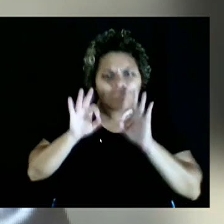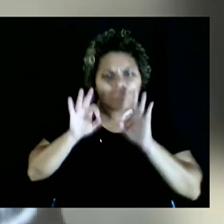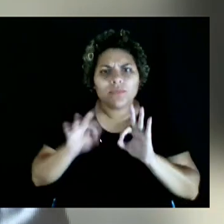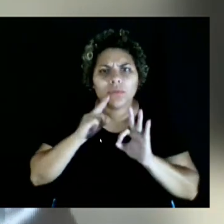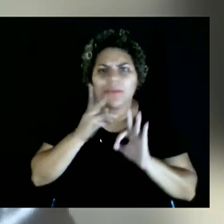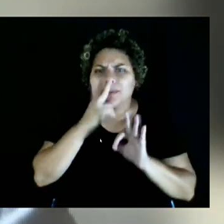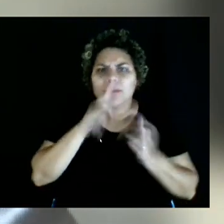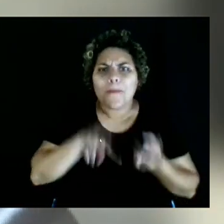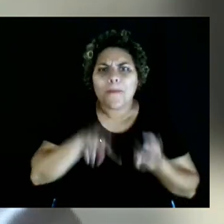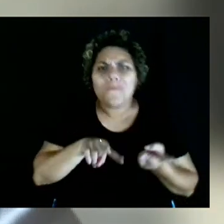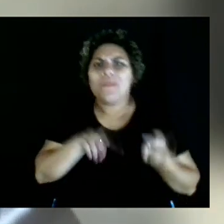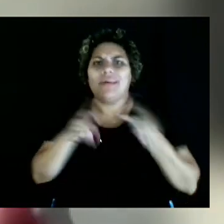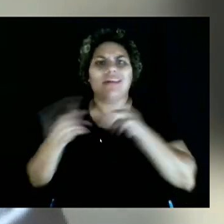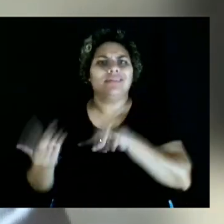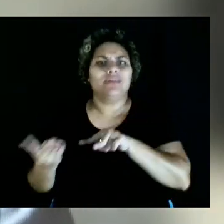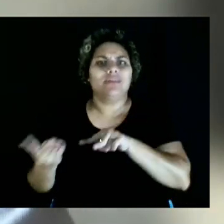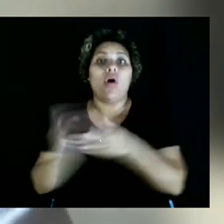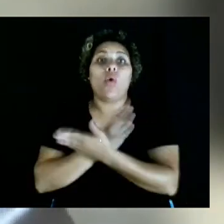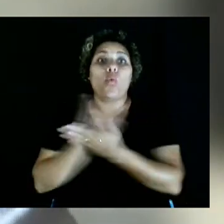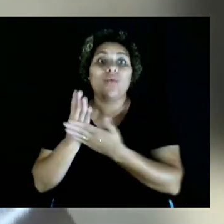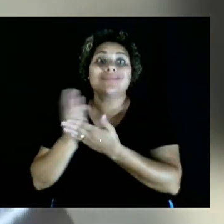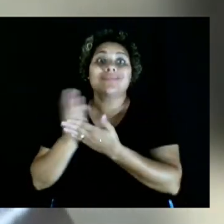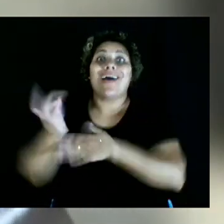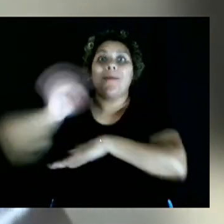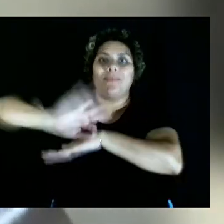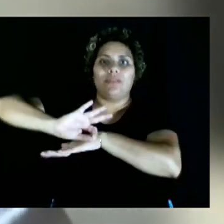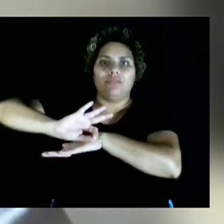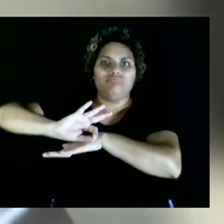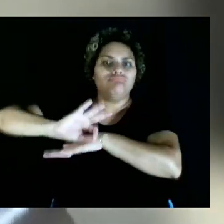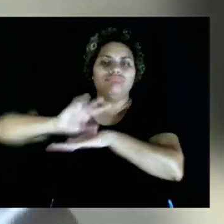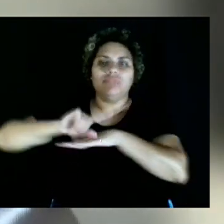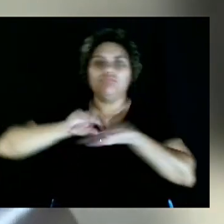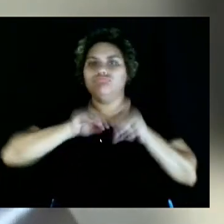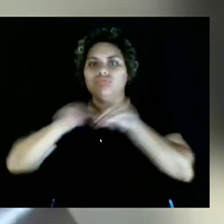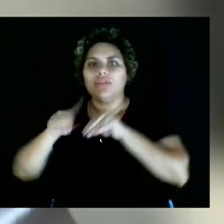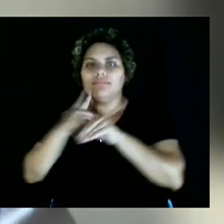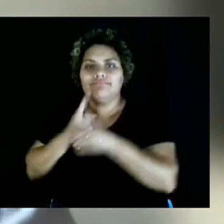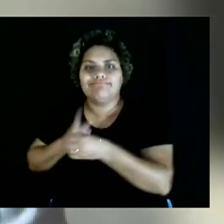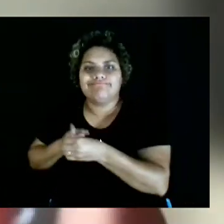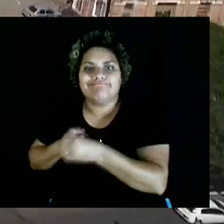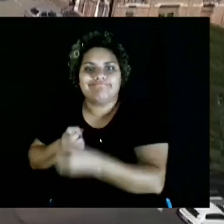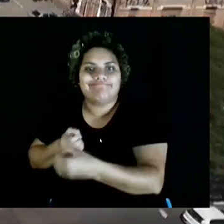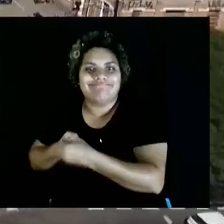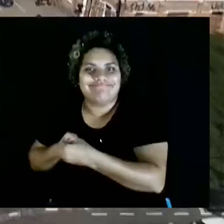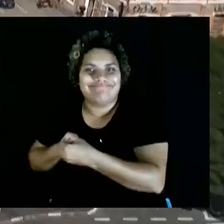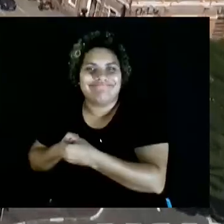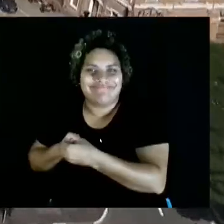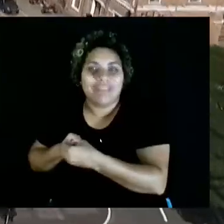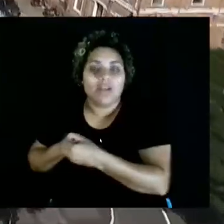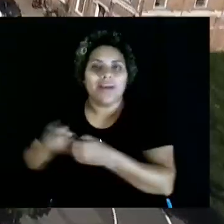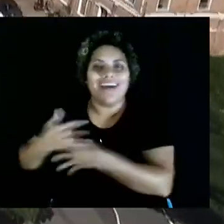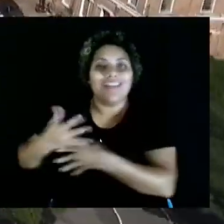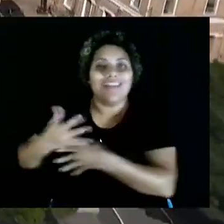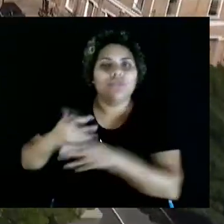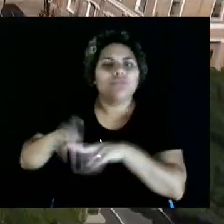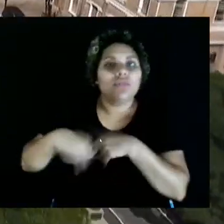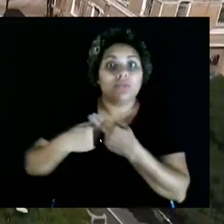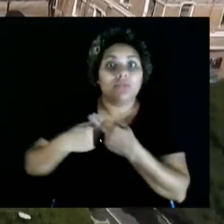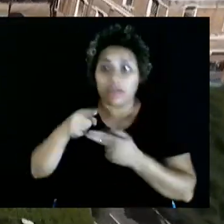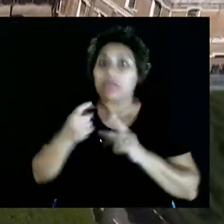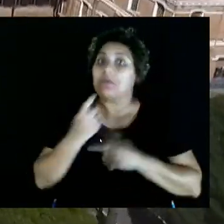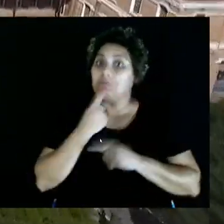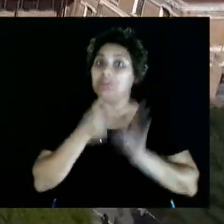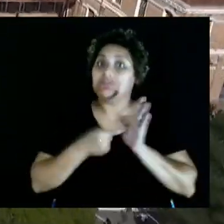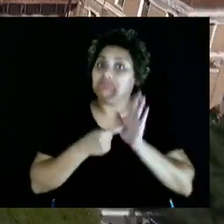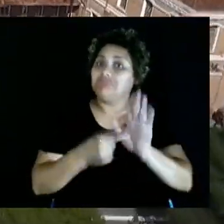de algumas capitais para cidades de interior, mas Campinas aí merece uma relevância e um destaque nessa pesquisa. Os motivos que levam Campinas a